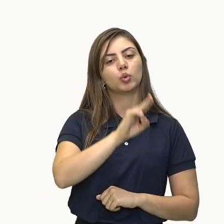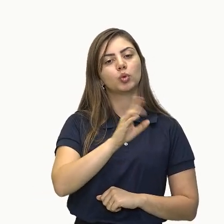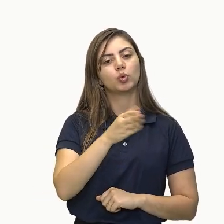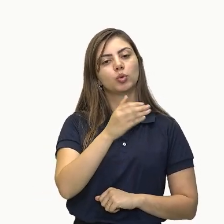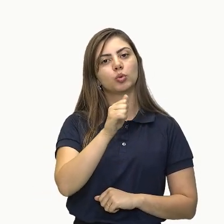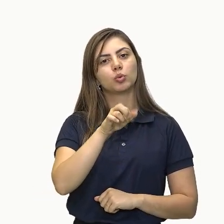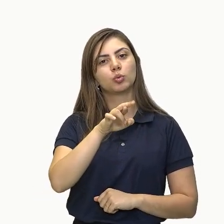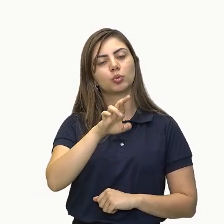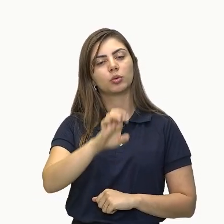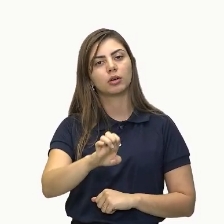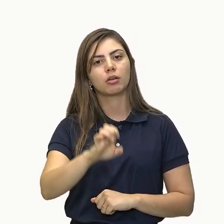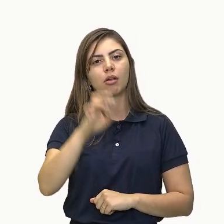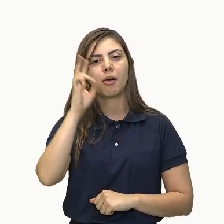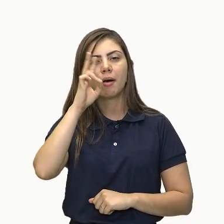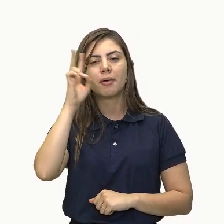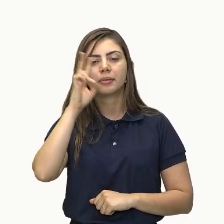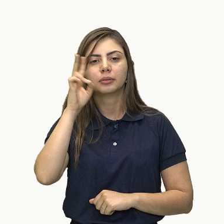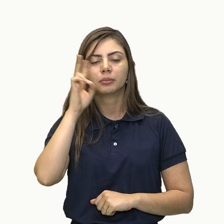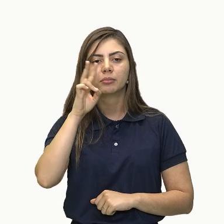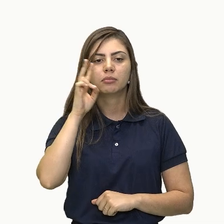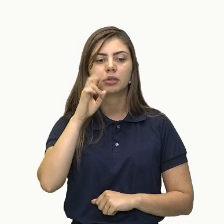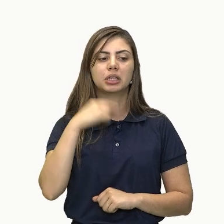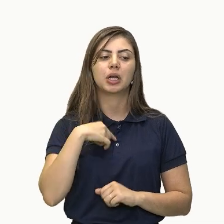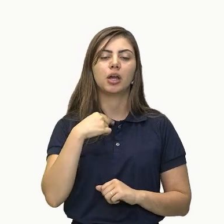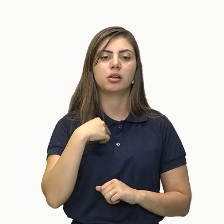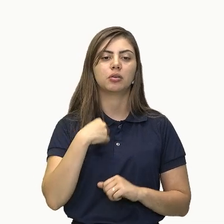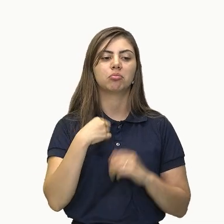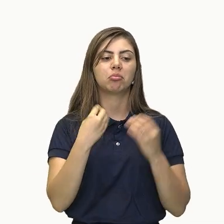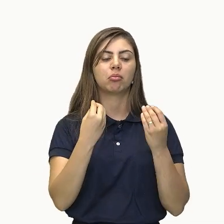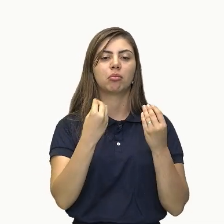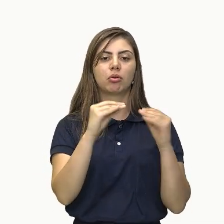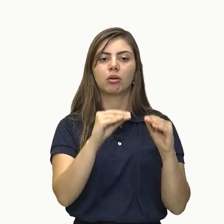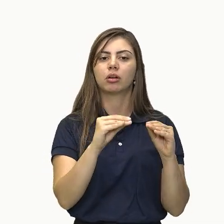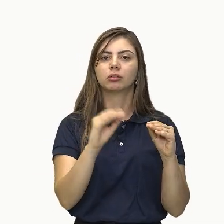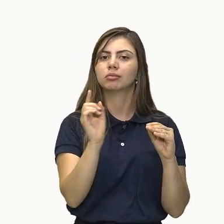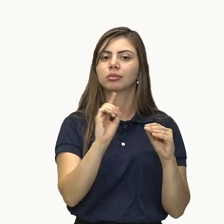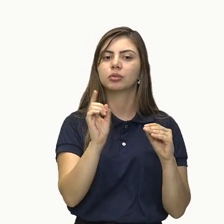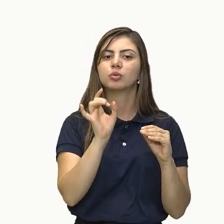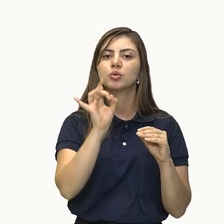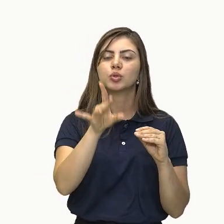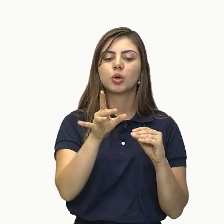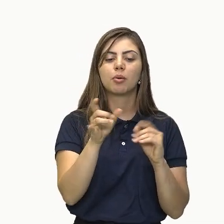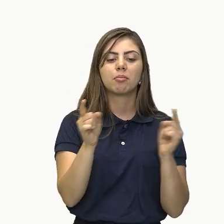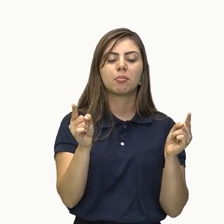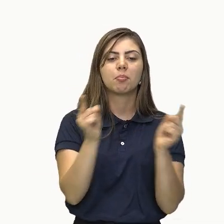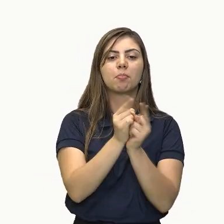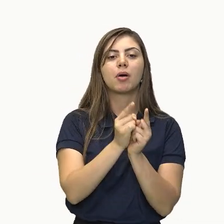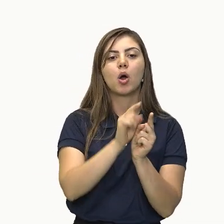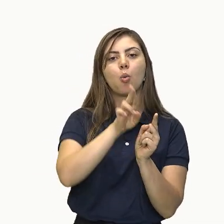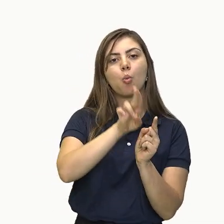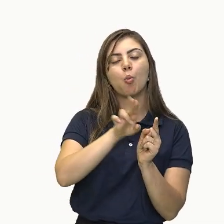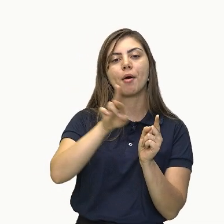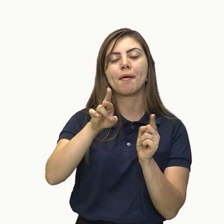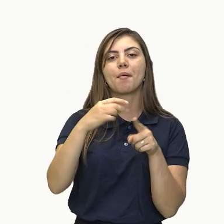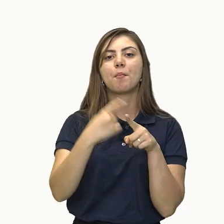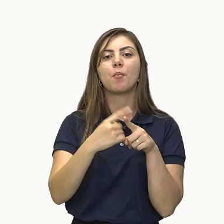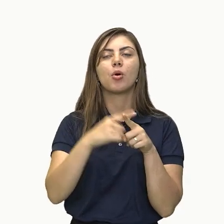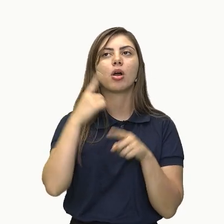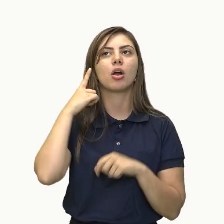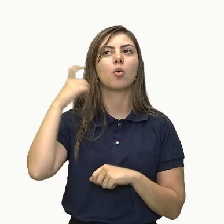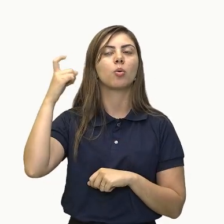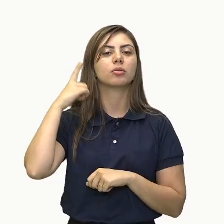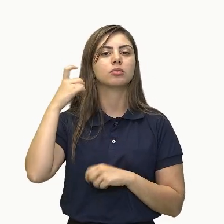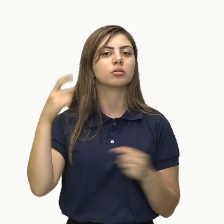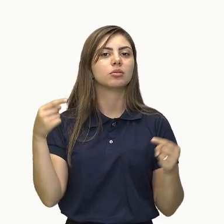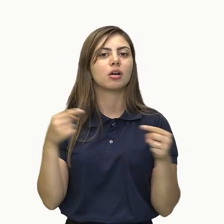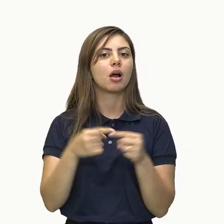vimos ainda há pouco, né? Nós só colocamos essas duas letrinhas aqui porque o som, ele já remete a essas